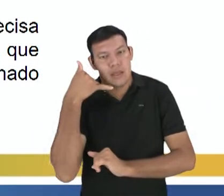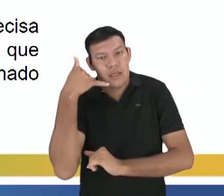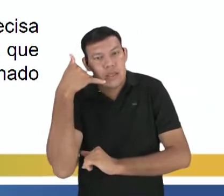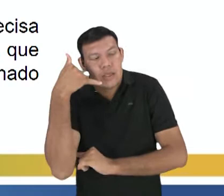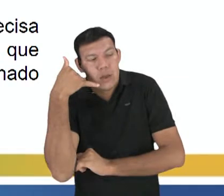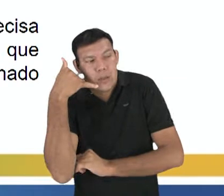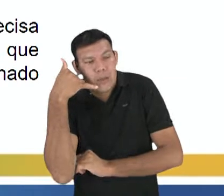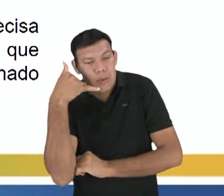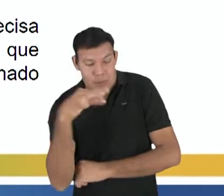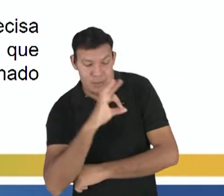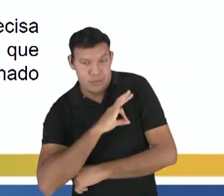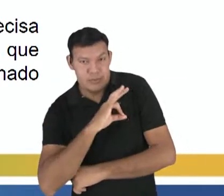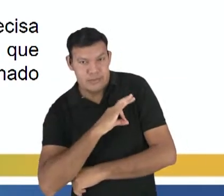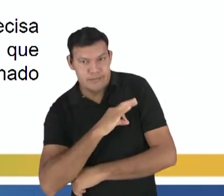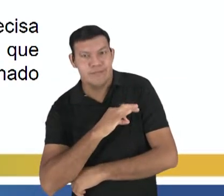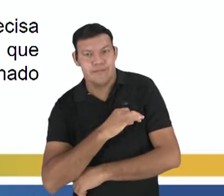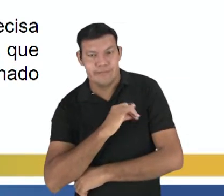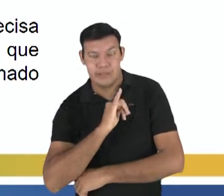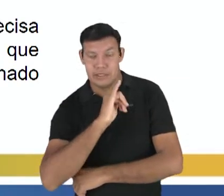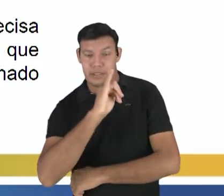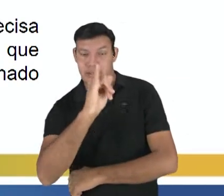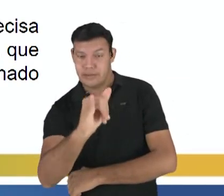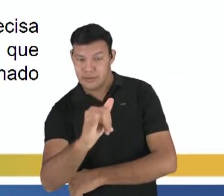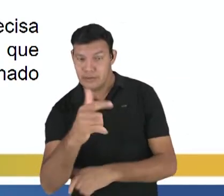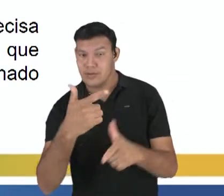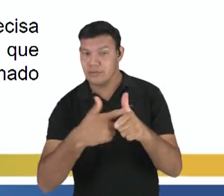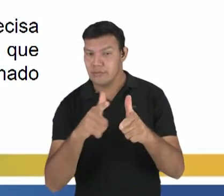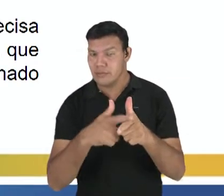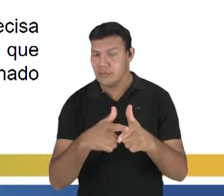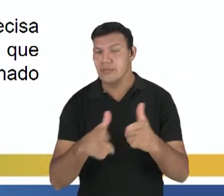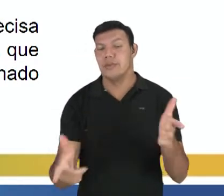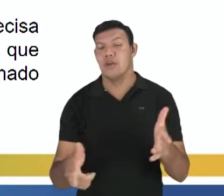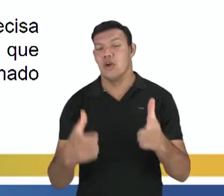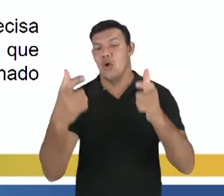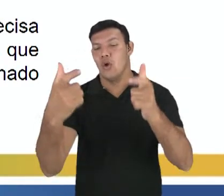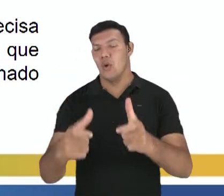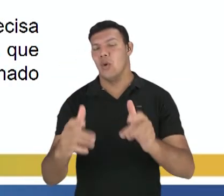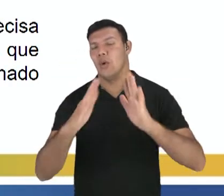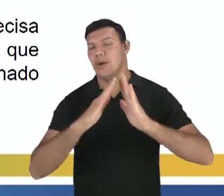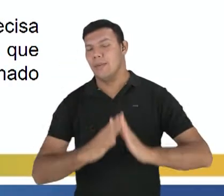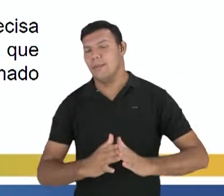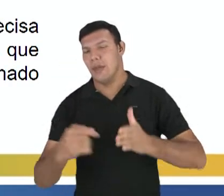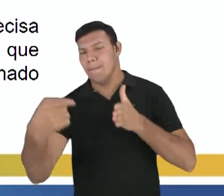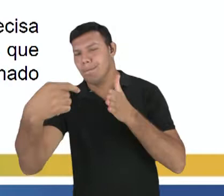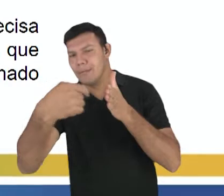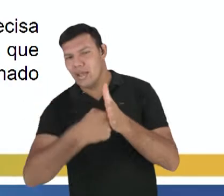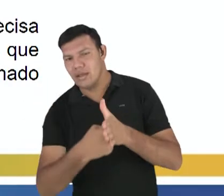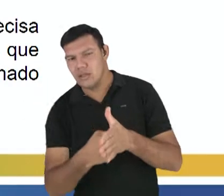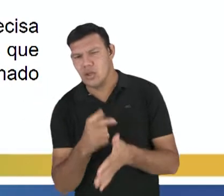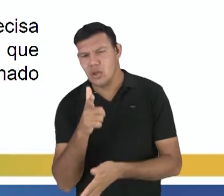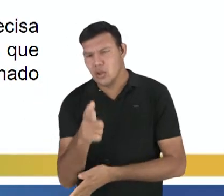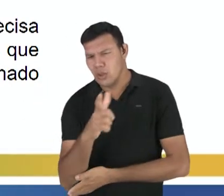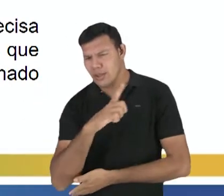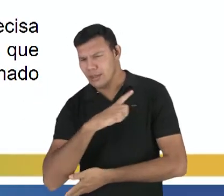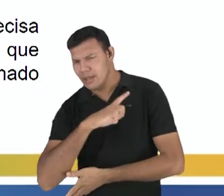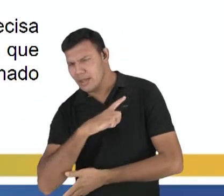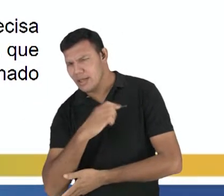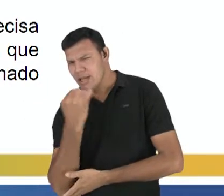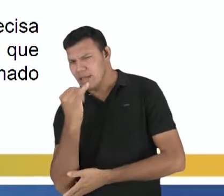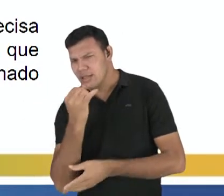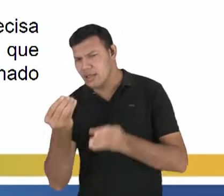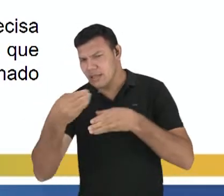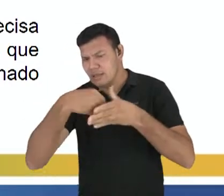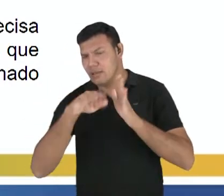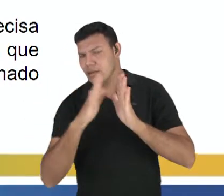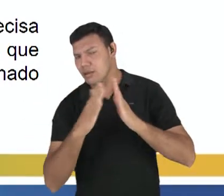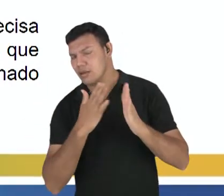para a polícia, informei a situação e o meu endereço. Perguntaram-me se o ladrão estava armado ou se já estava no